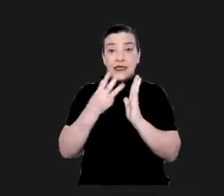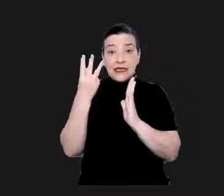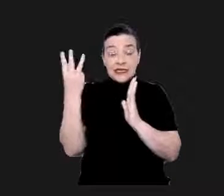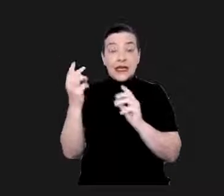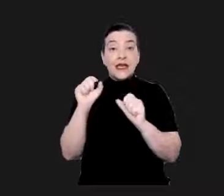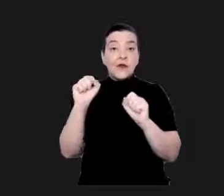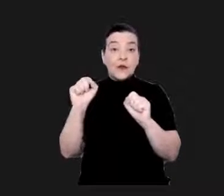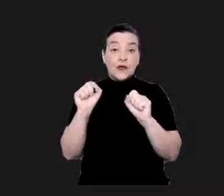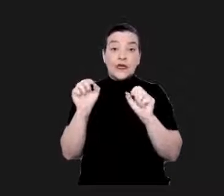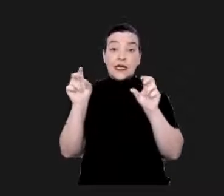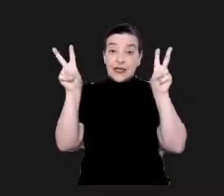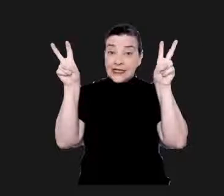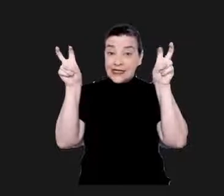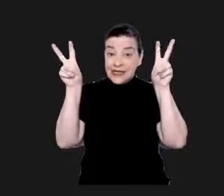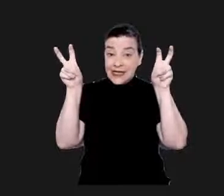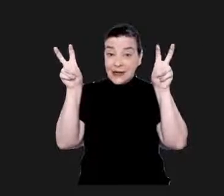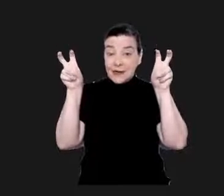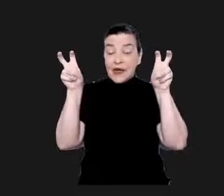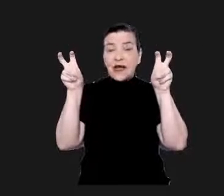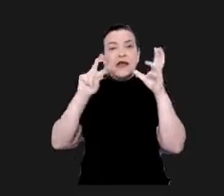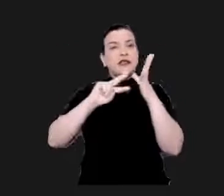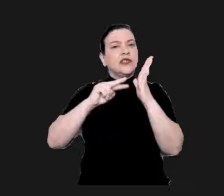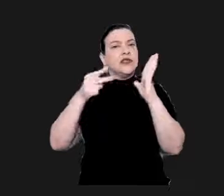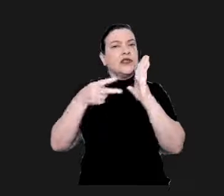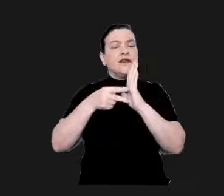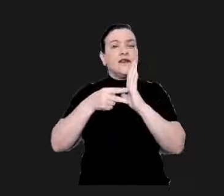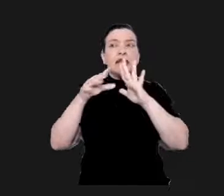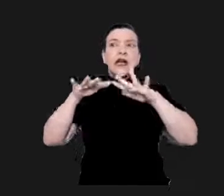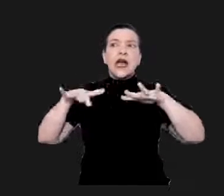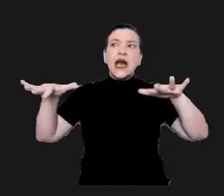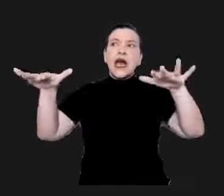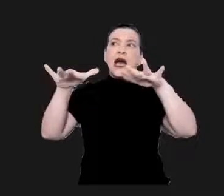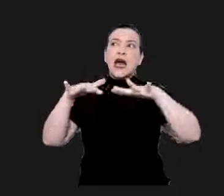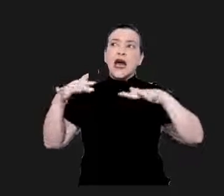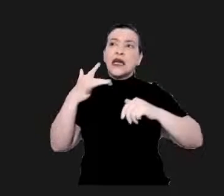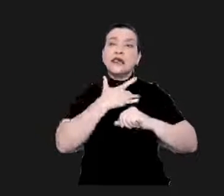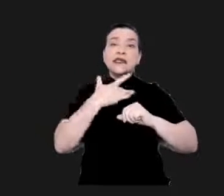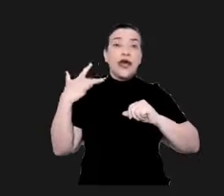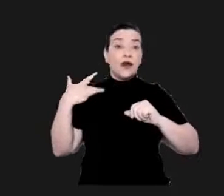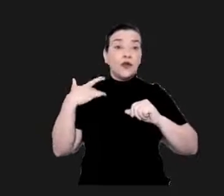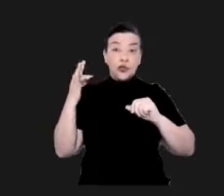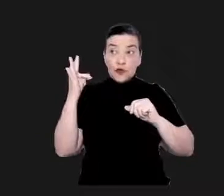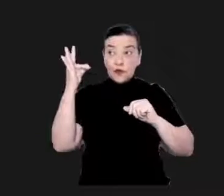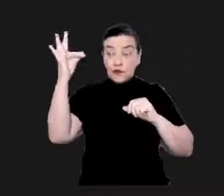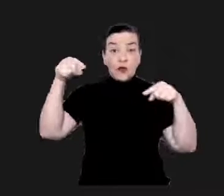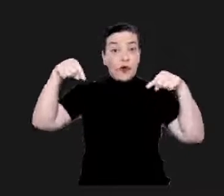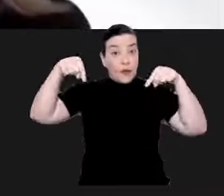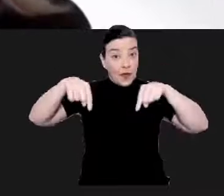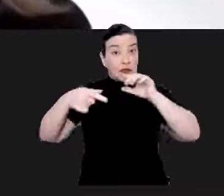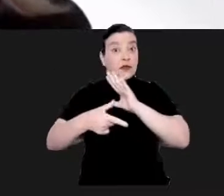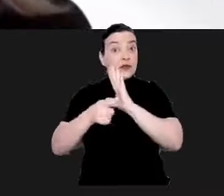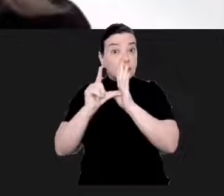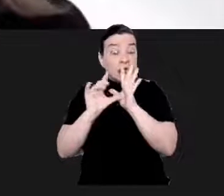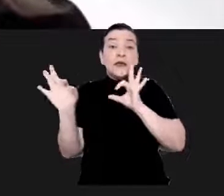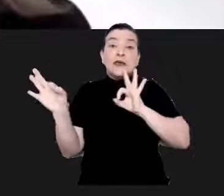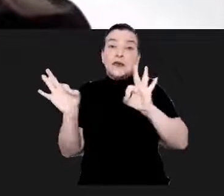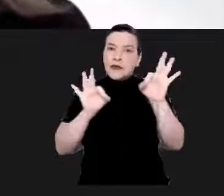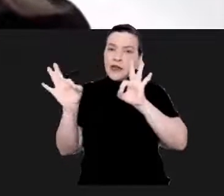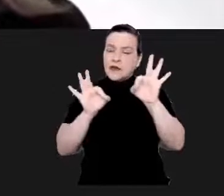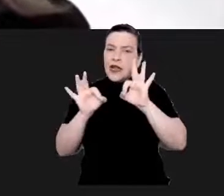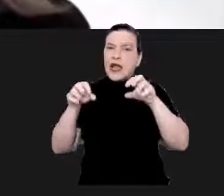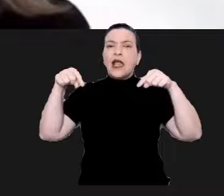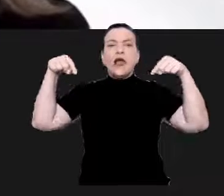Américas, cujo tema é o Sistema de Saúde do Futuro, hoje. Nessa mesa de prática